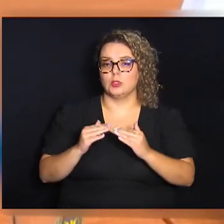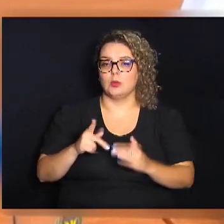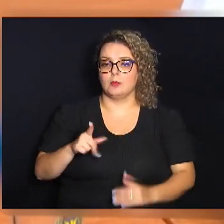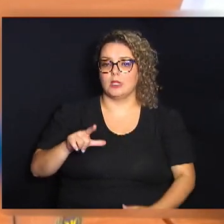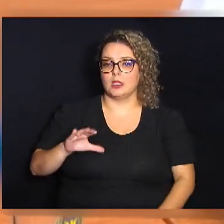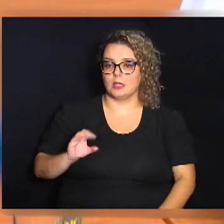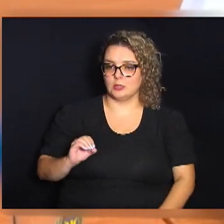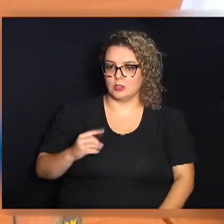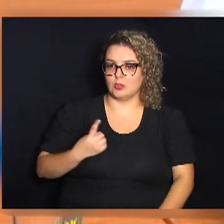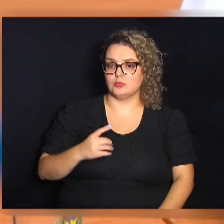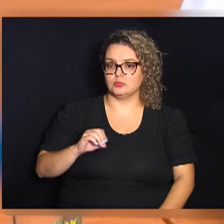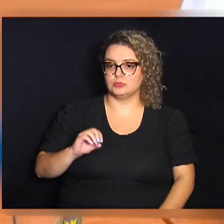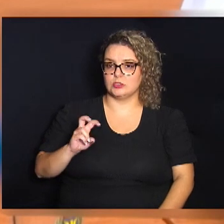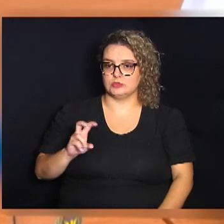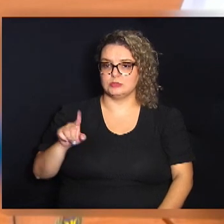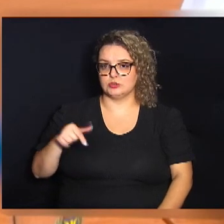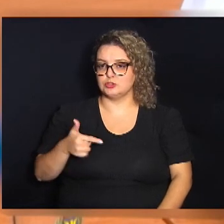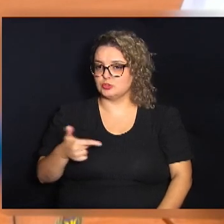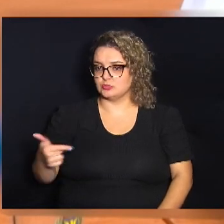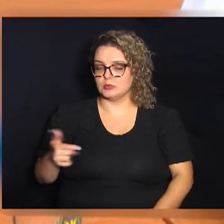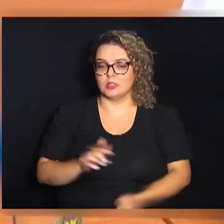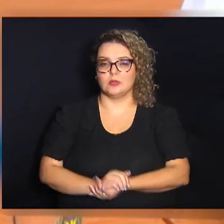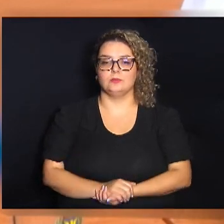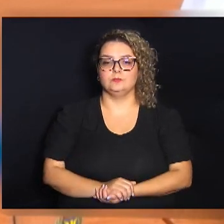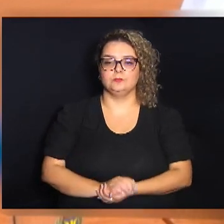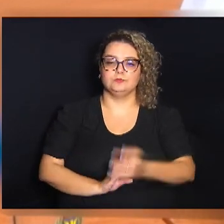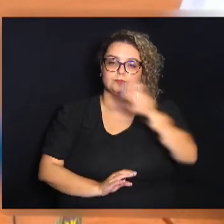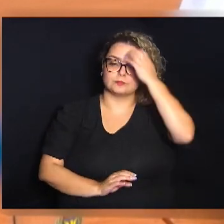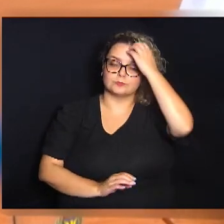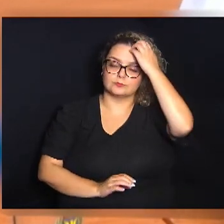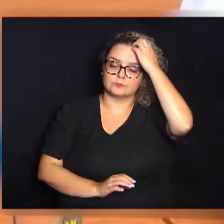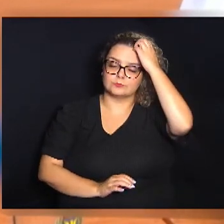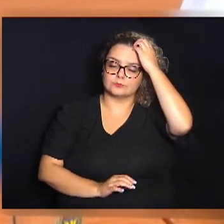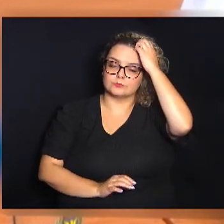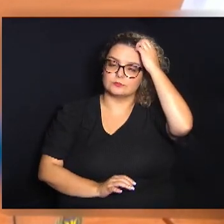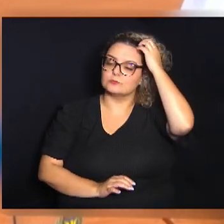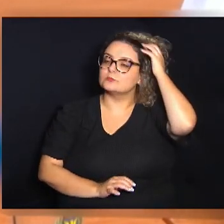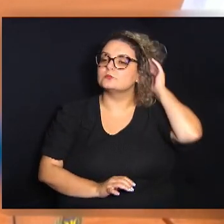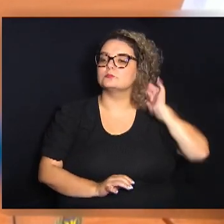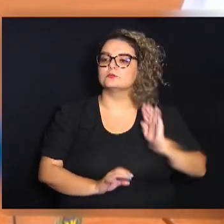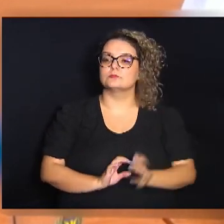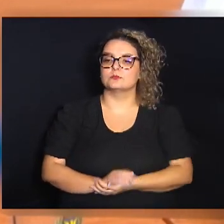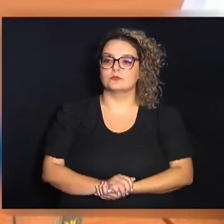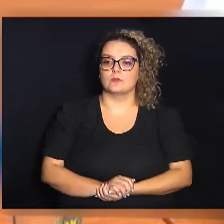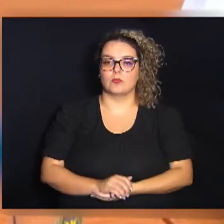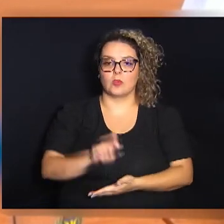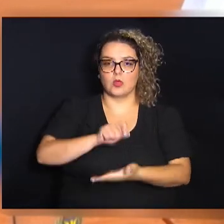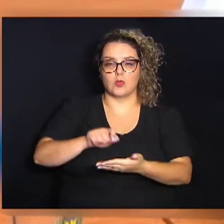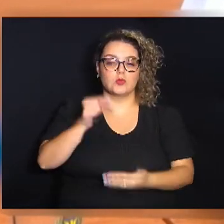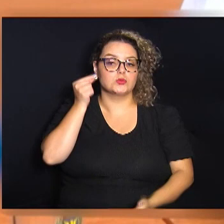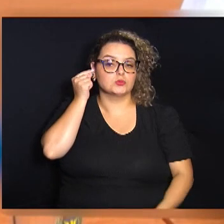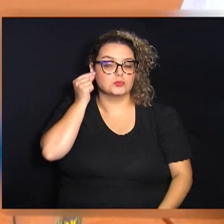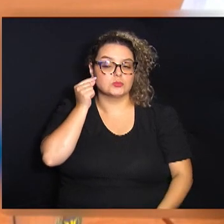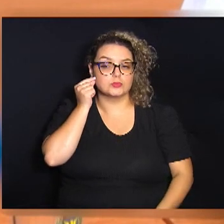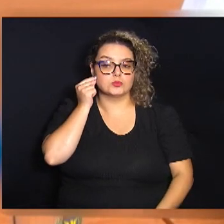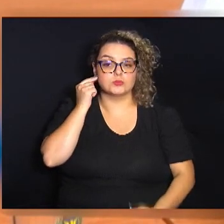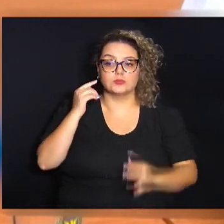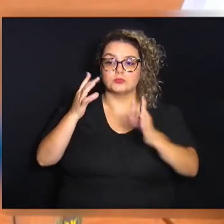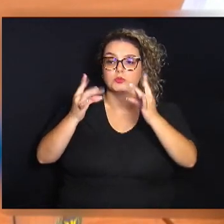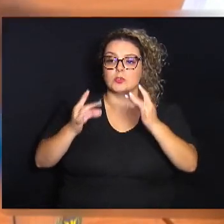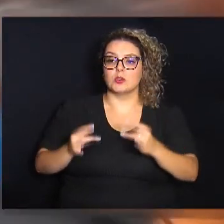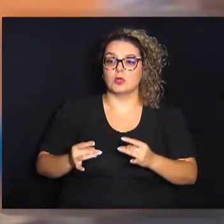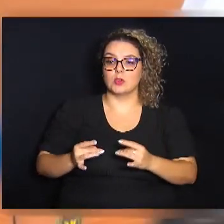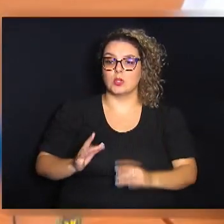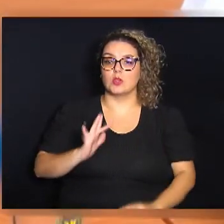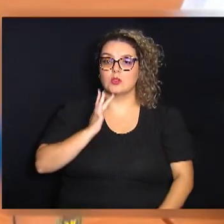PLO 105-2022, processo 236305, de autoria do senhor Marcelo Silva, que dispõe sobre a